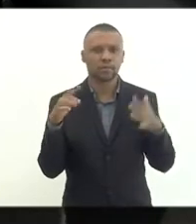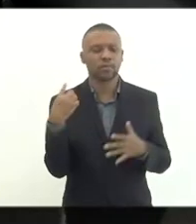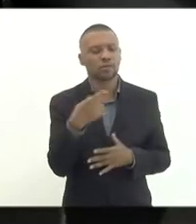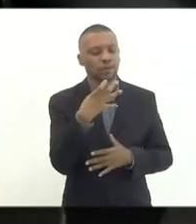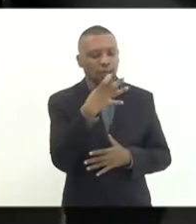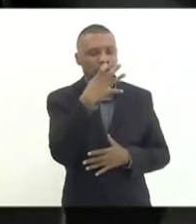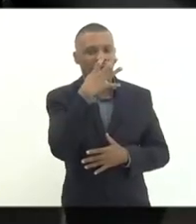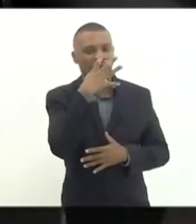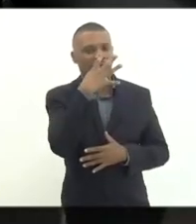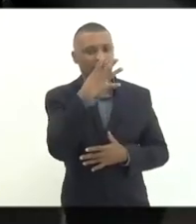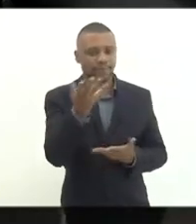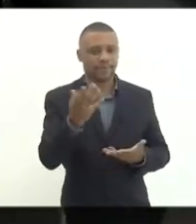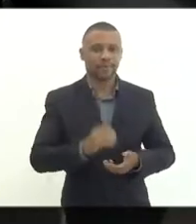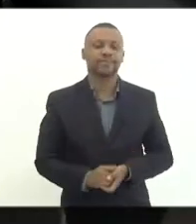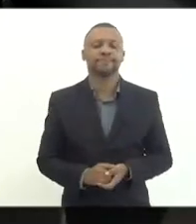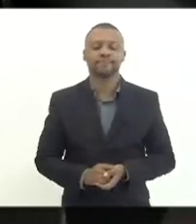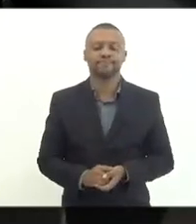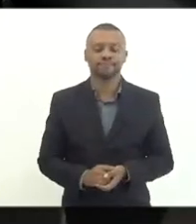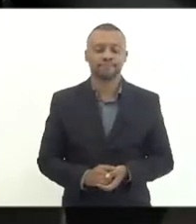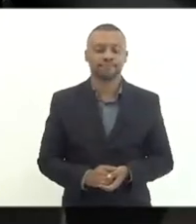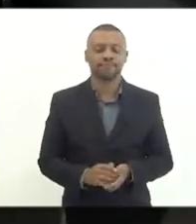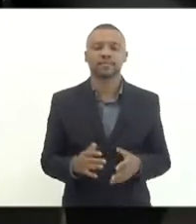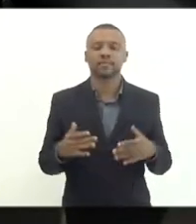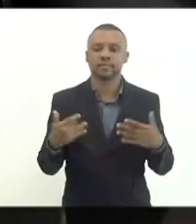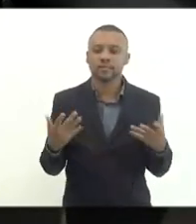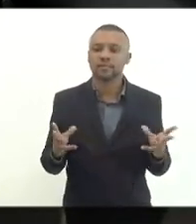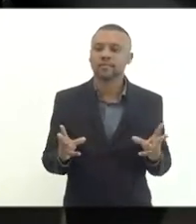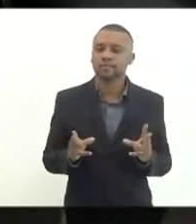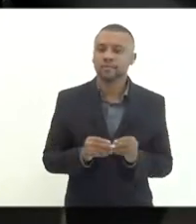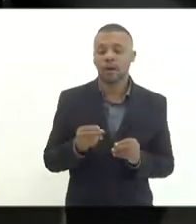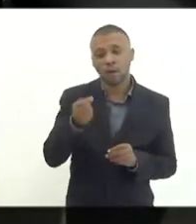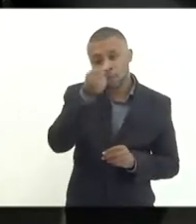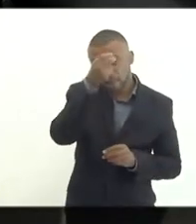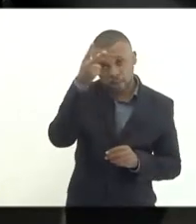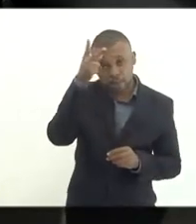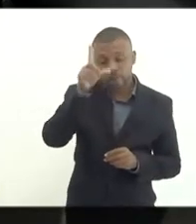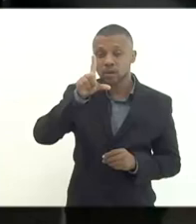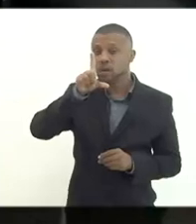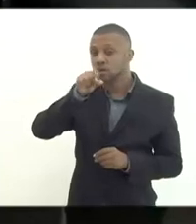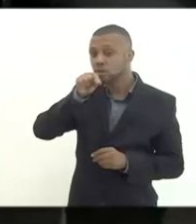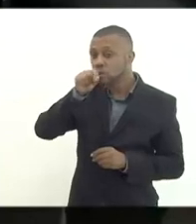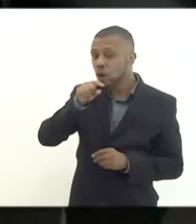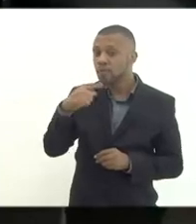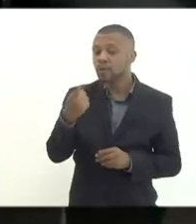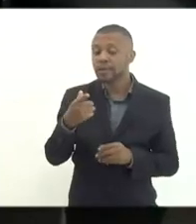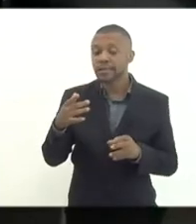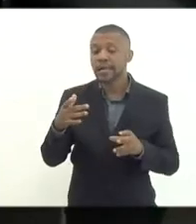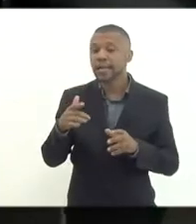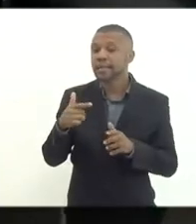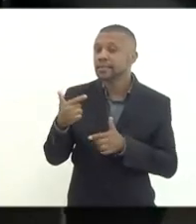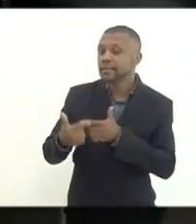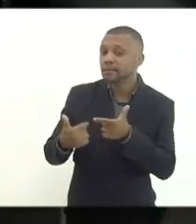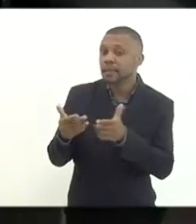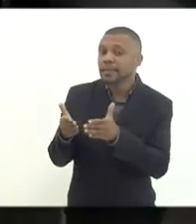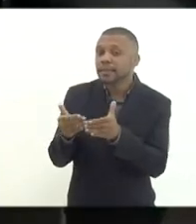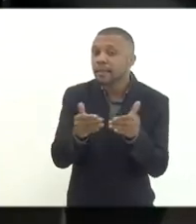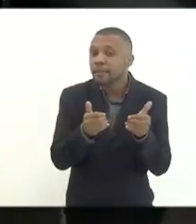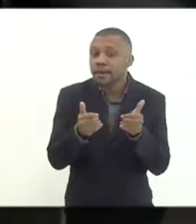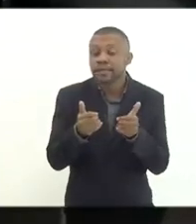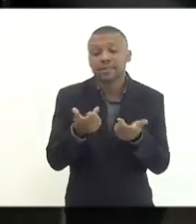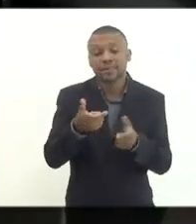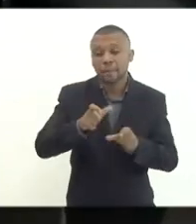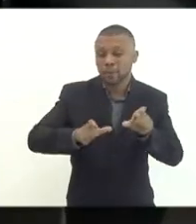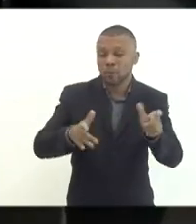tá então Nilópolis é a nossa demanda a gente identificou da demanda de